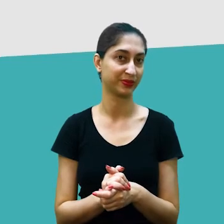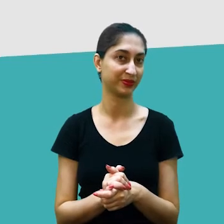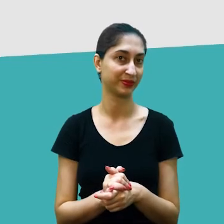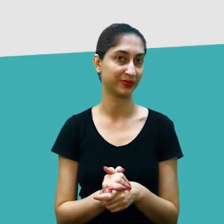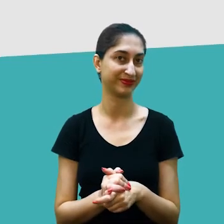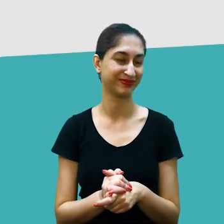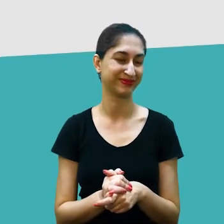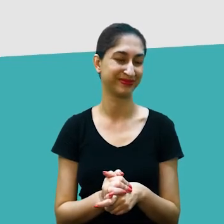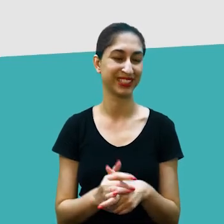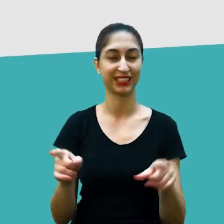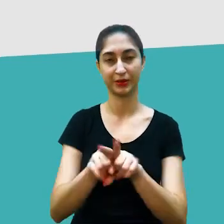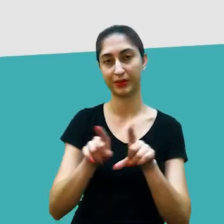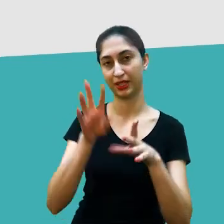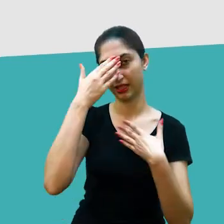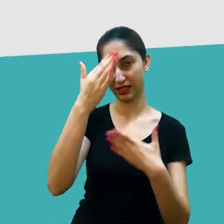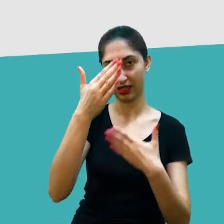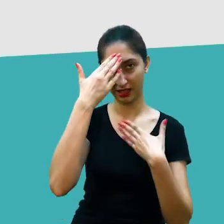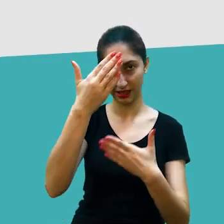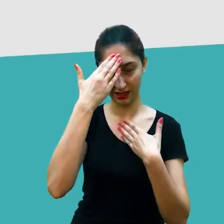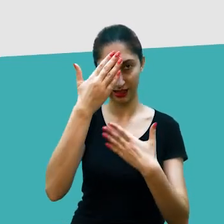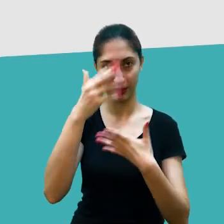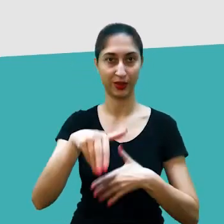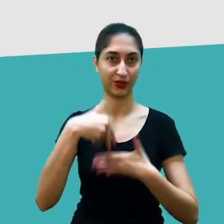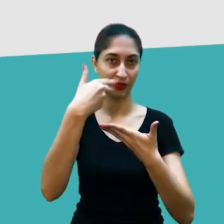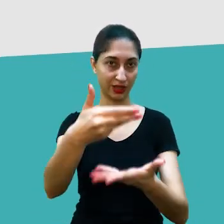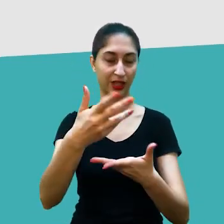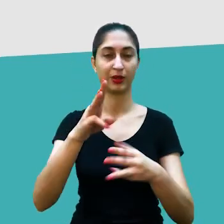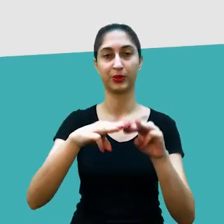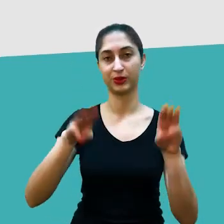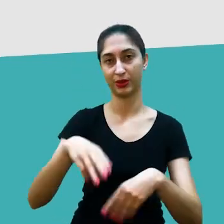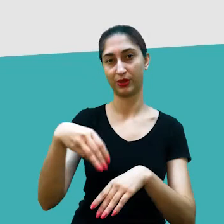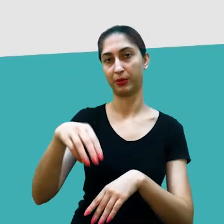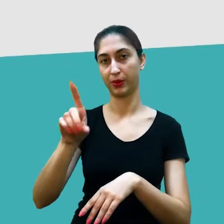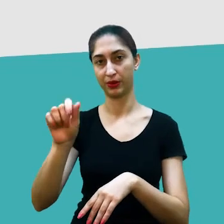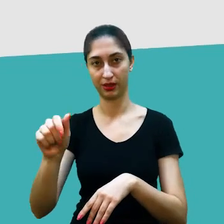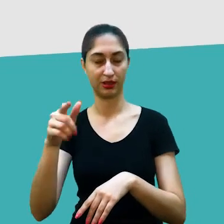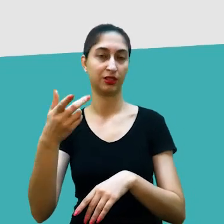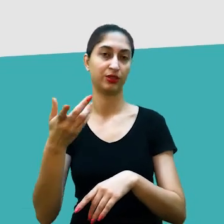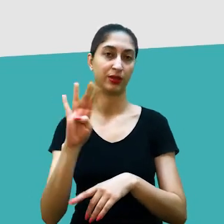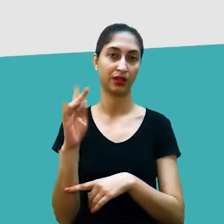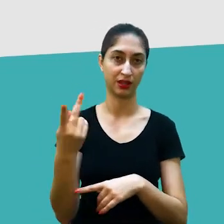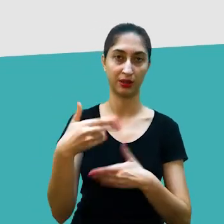Isso. Eu também agradeço muito ao convite do Museu da Moda de Belo Horizonte.